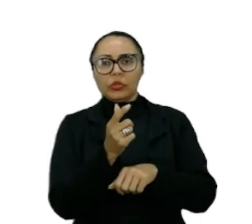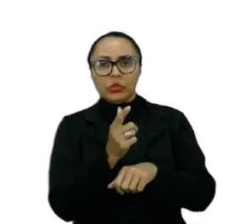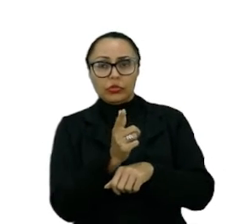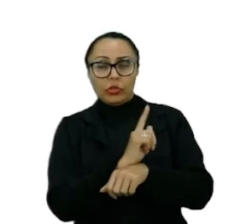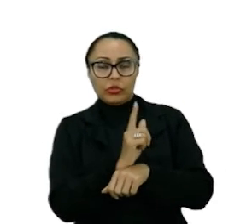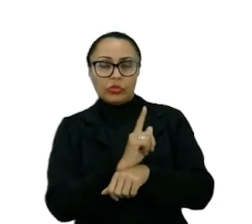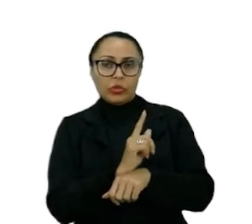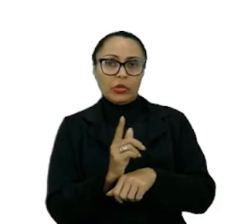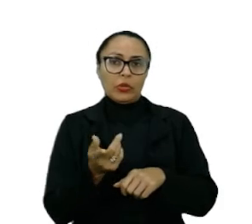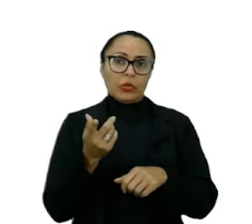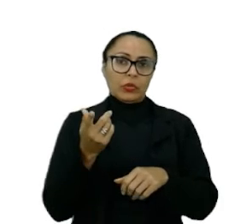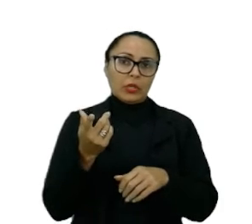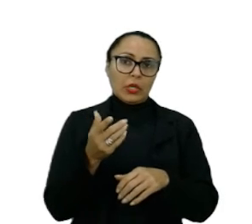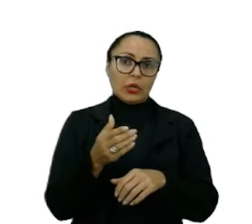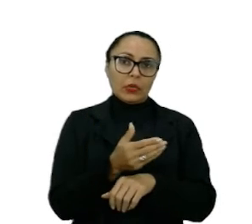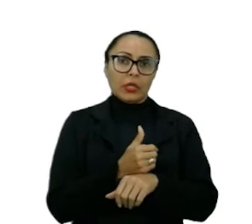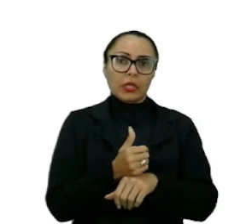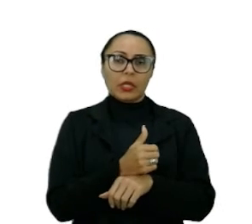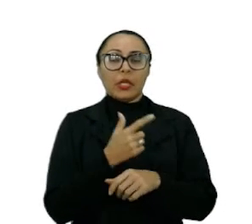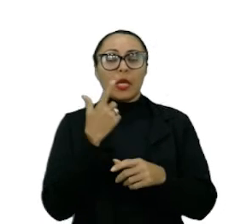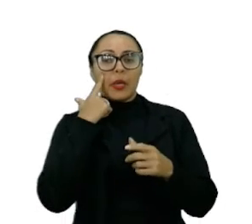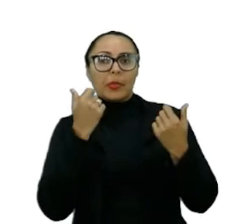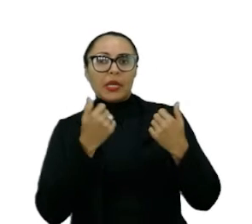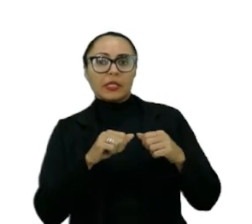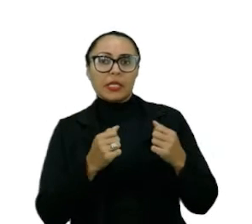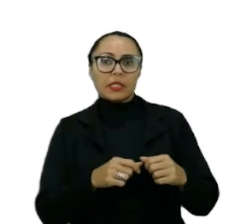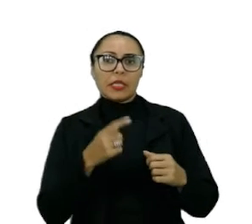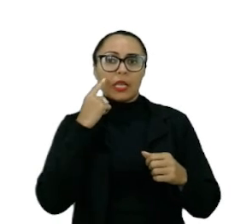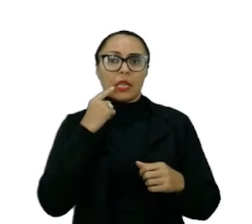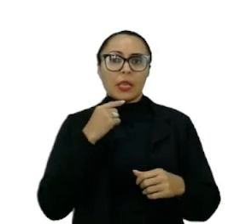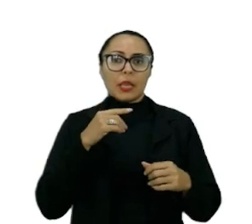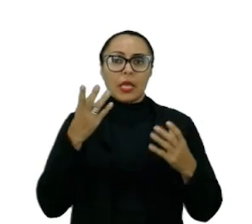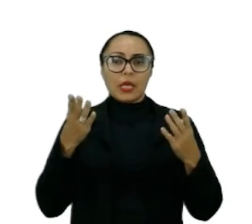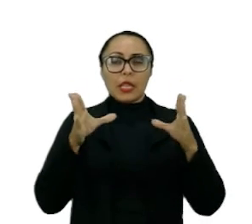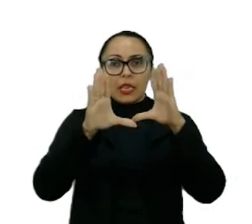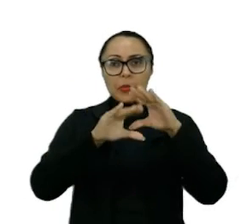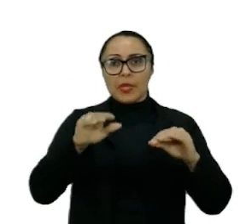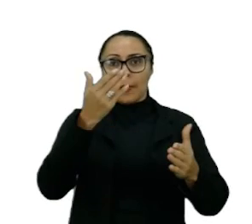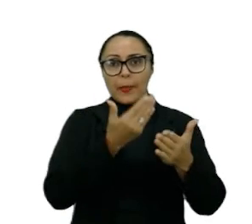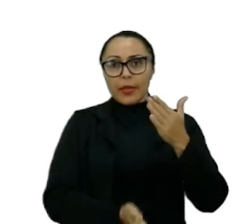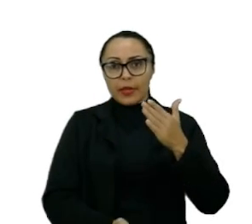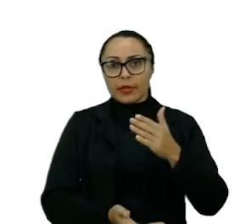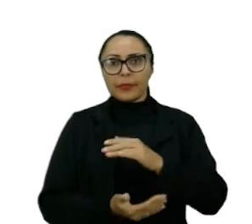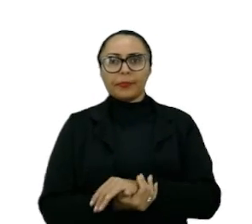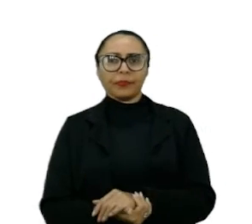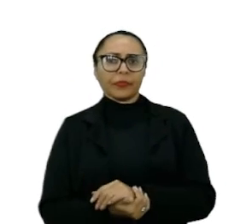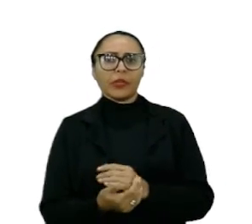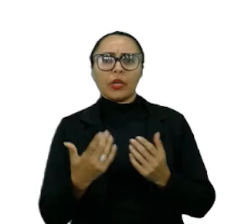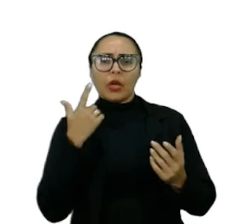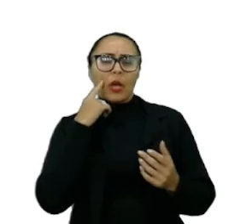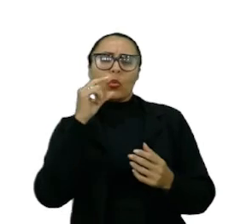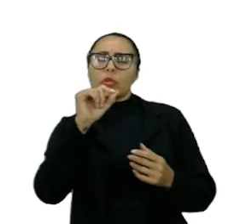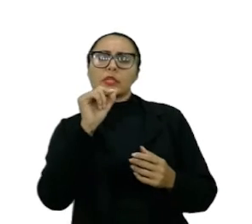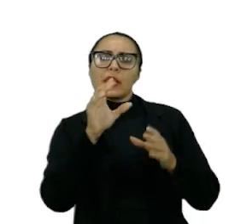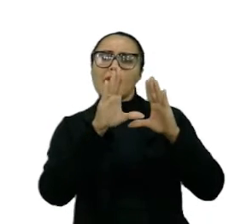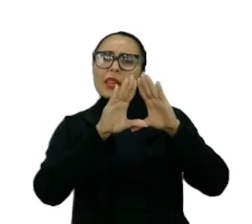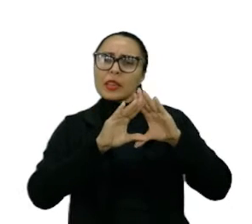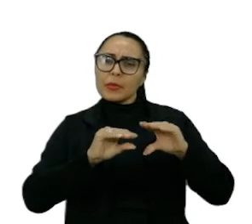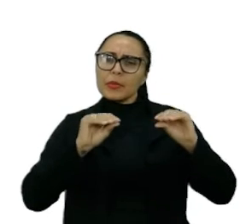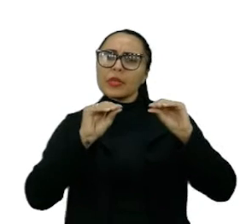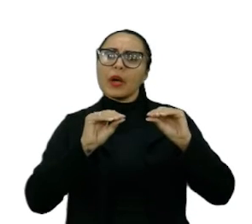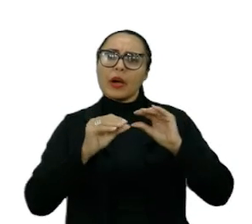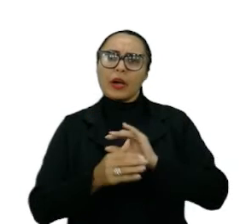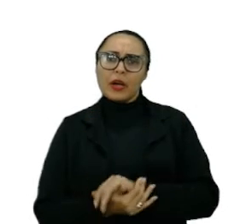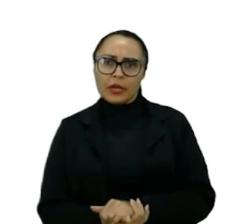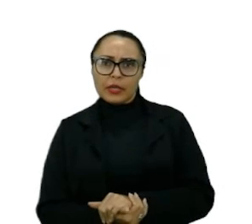você primeiro tem que fazer a eliminação de perdas. O que seria essa eliminação de perdas? Seriam